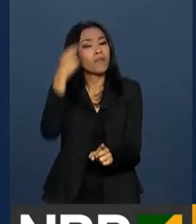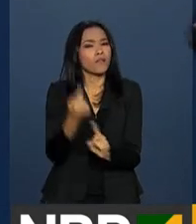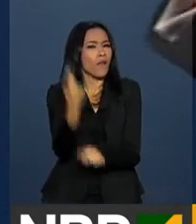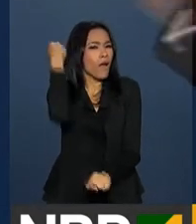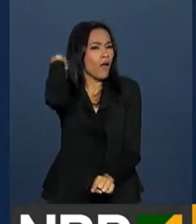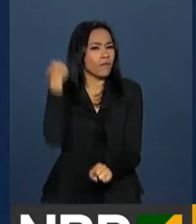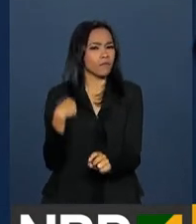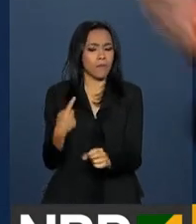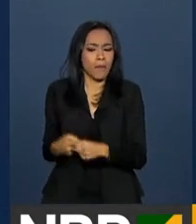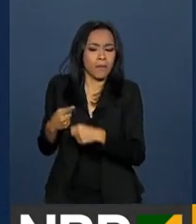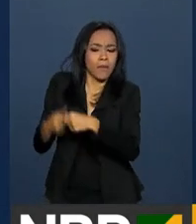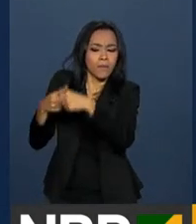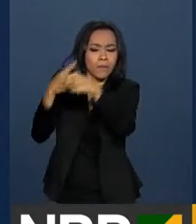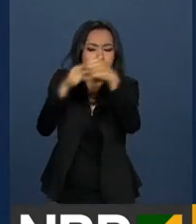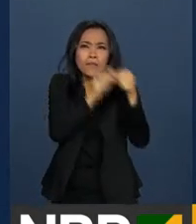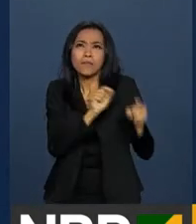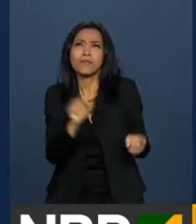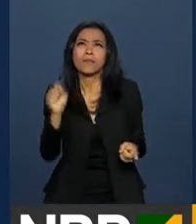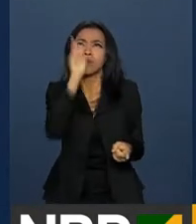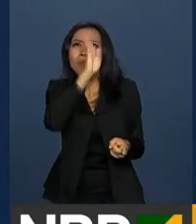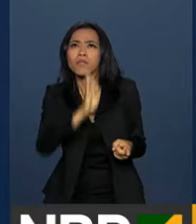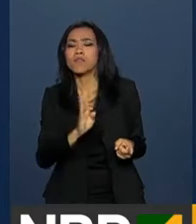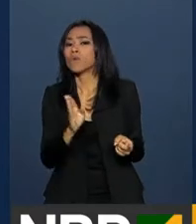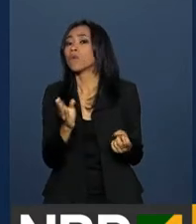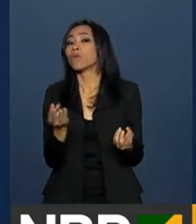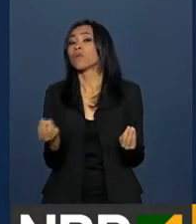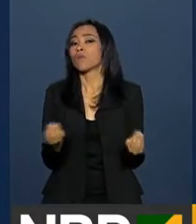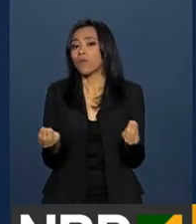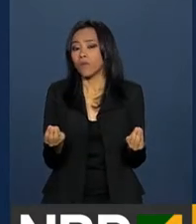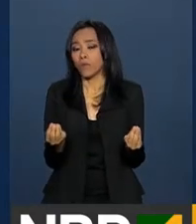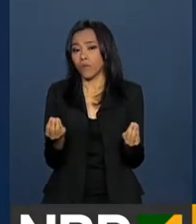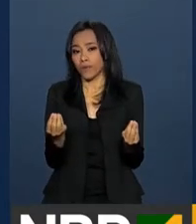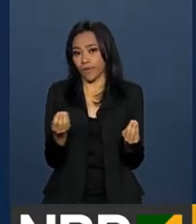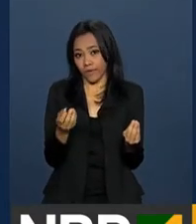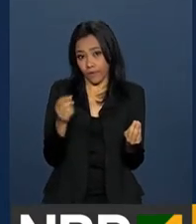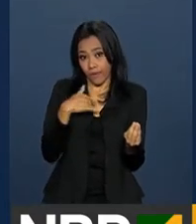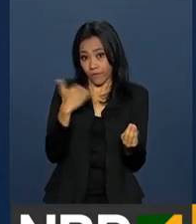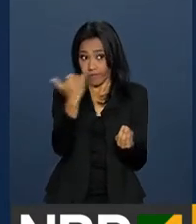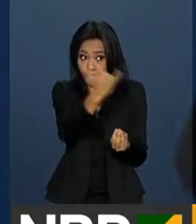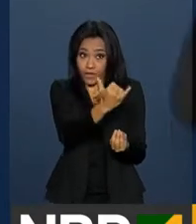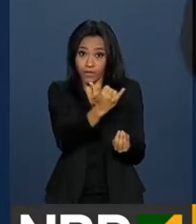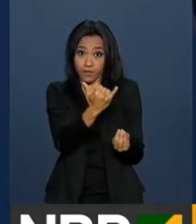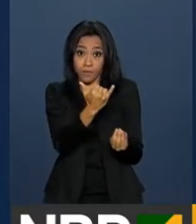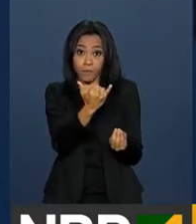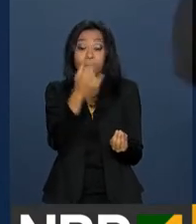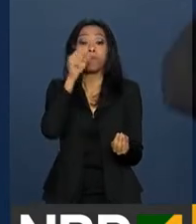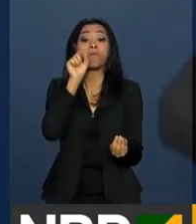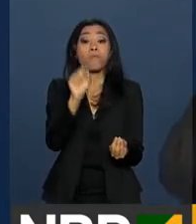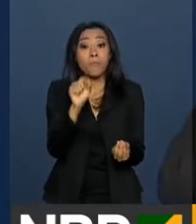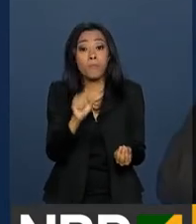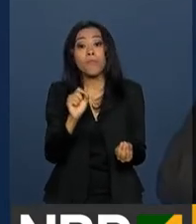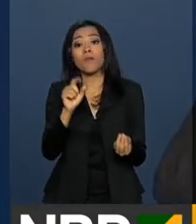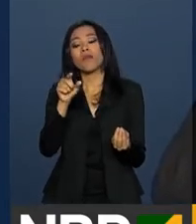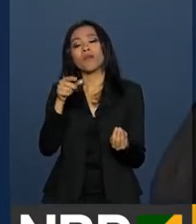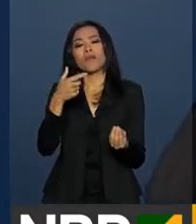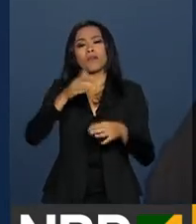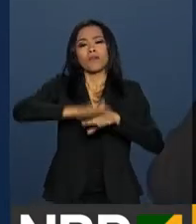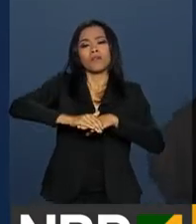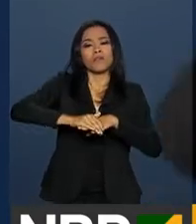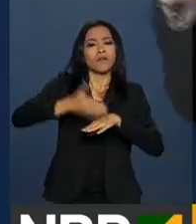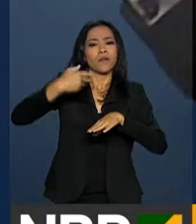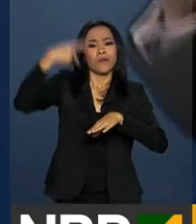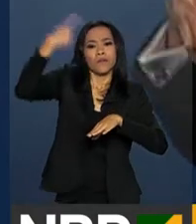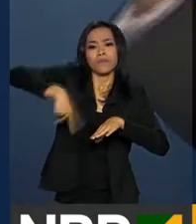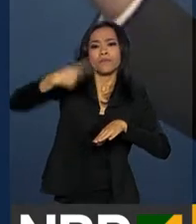dos vários estados brasileiros, alguém iria aplicar, Vinícius, a ordenação manuelina ou